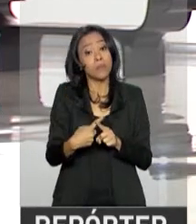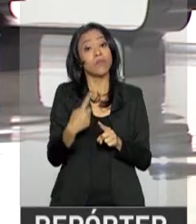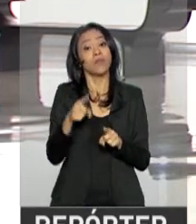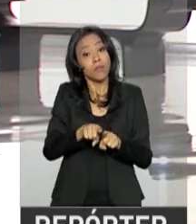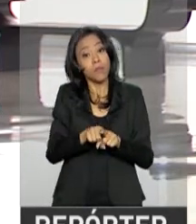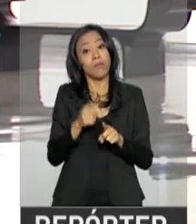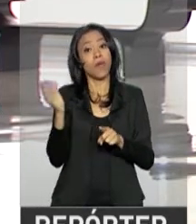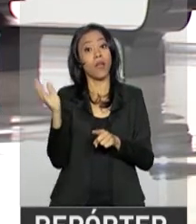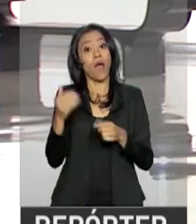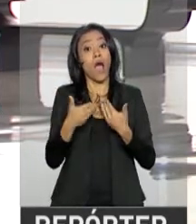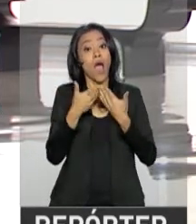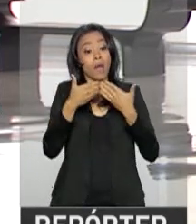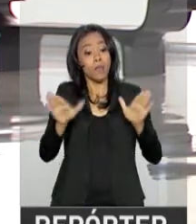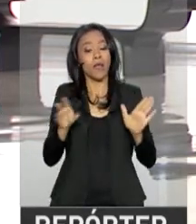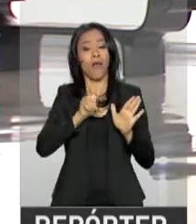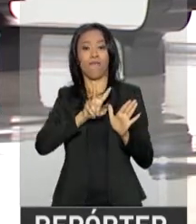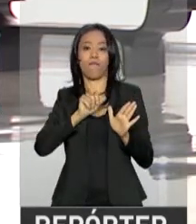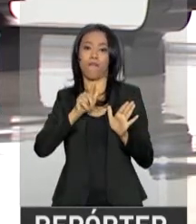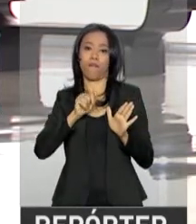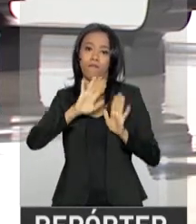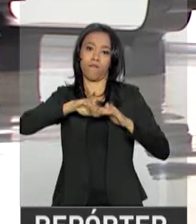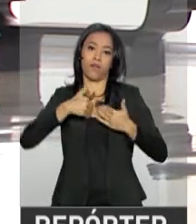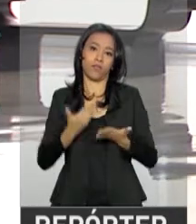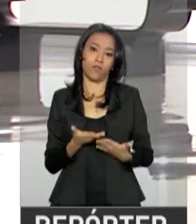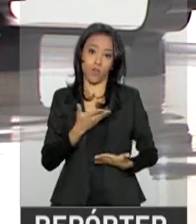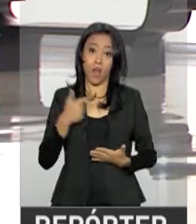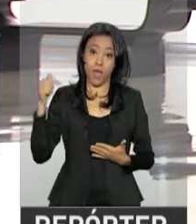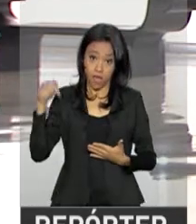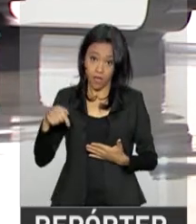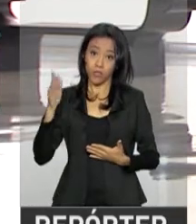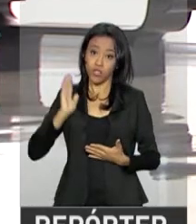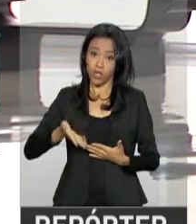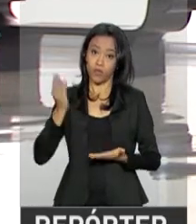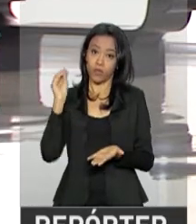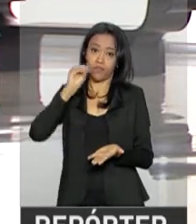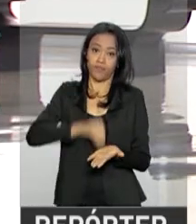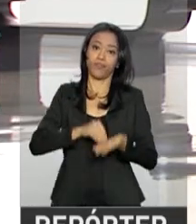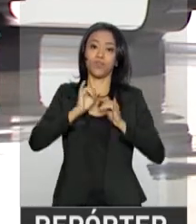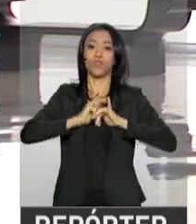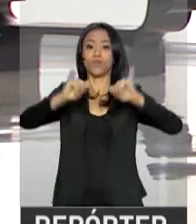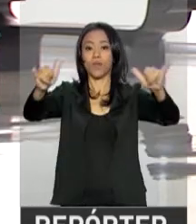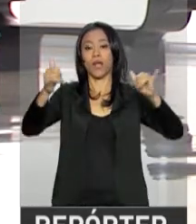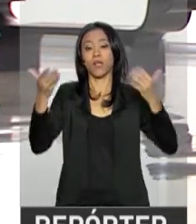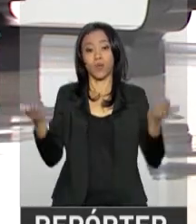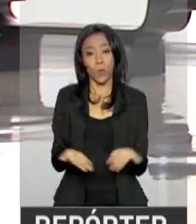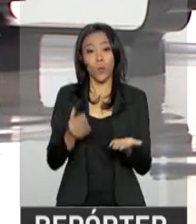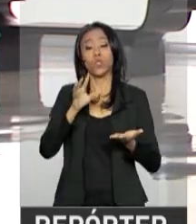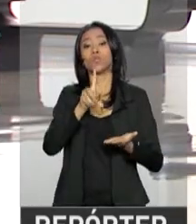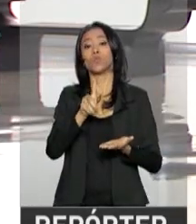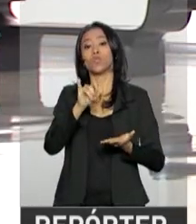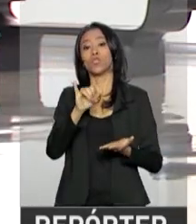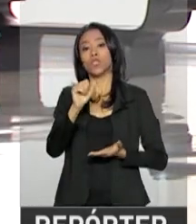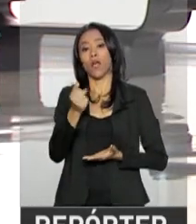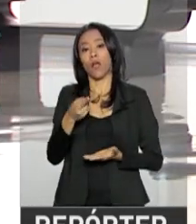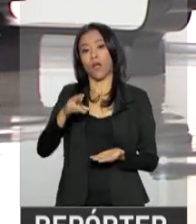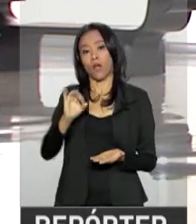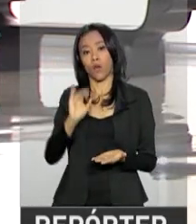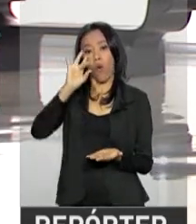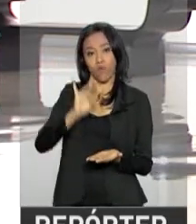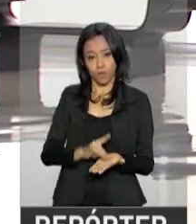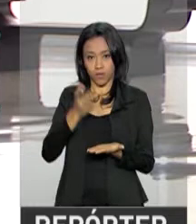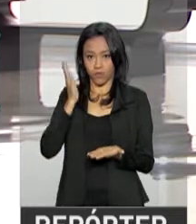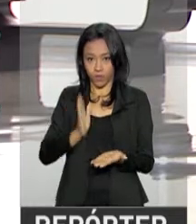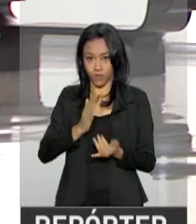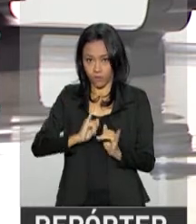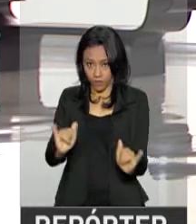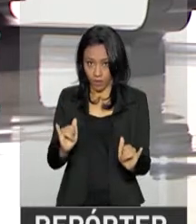número de vagas nas escolas essa medida já foi publicada na edição de hoje do diário oficial da união